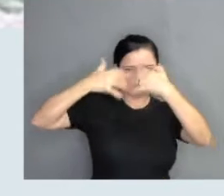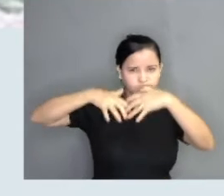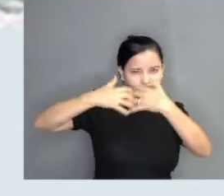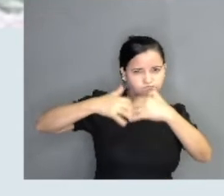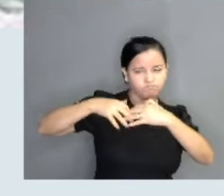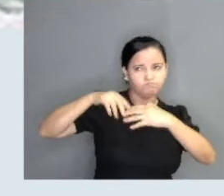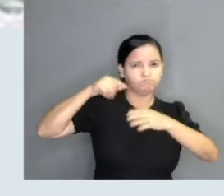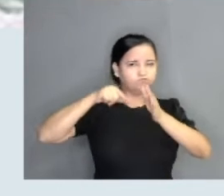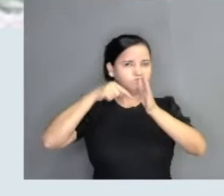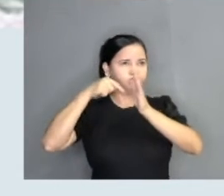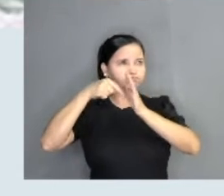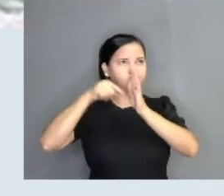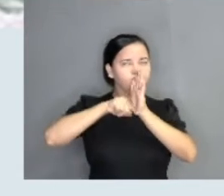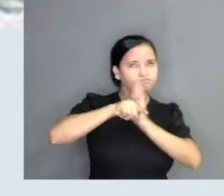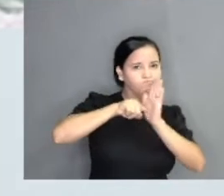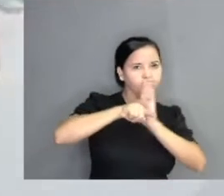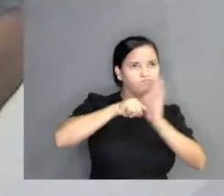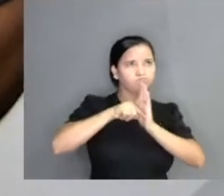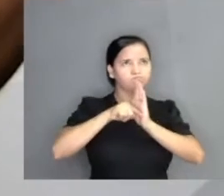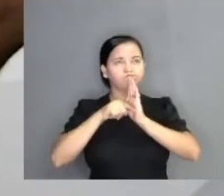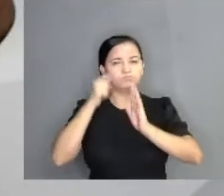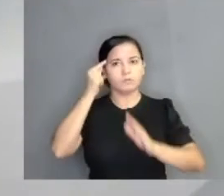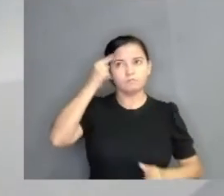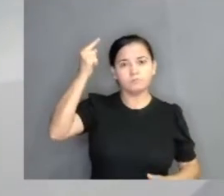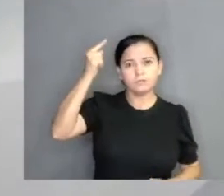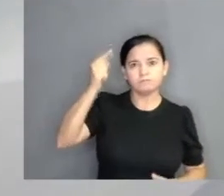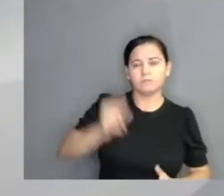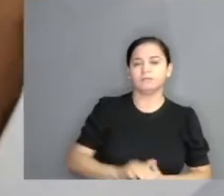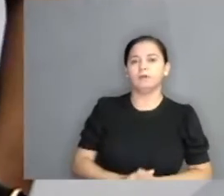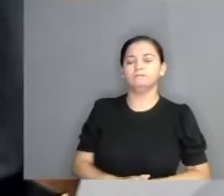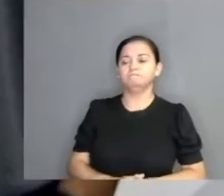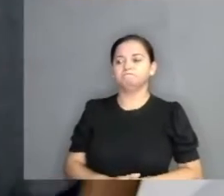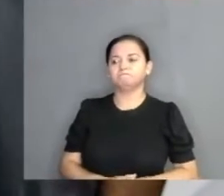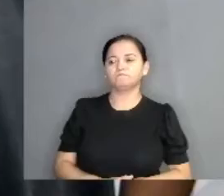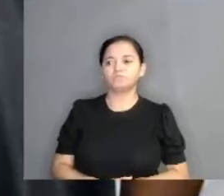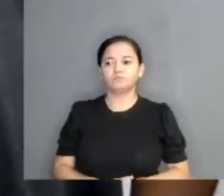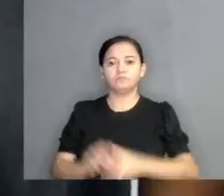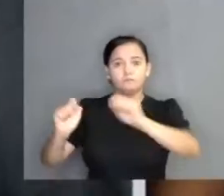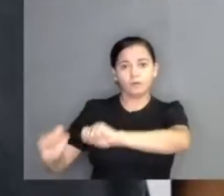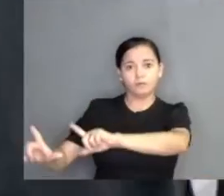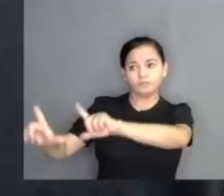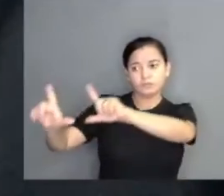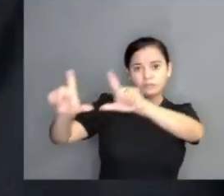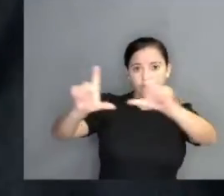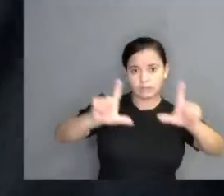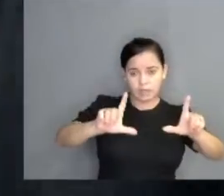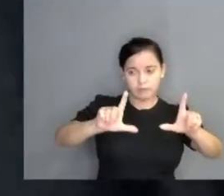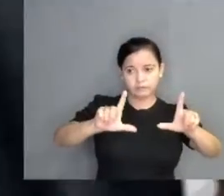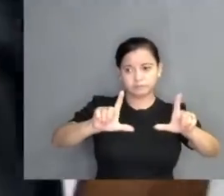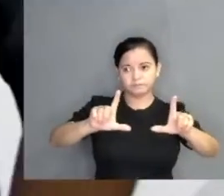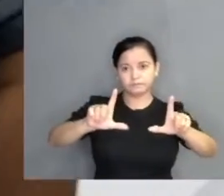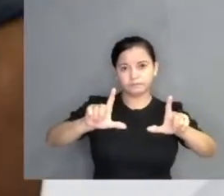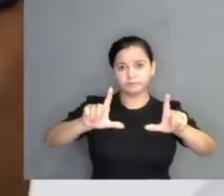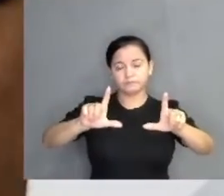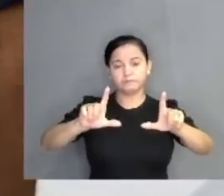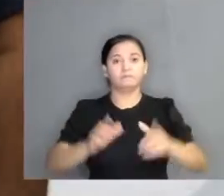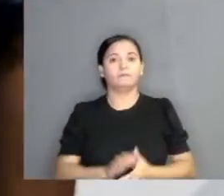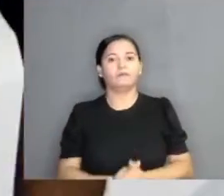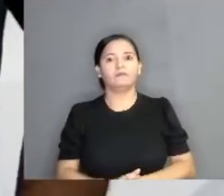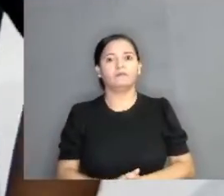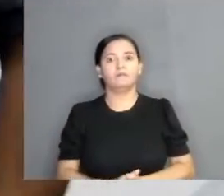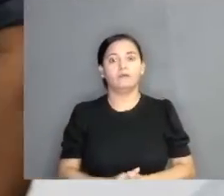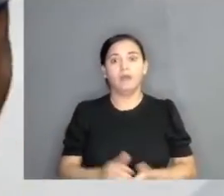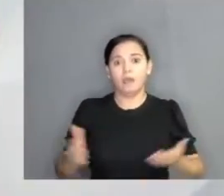questionadora. Ok, vamos ver o slide agora. Vocês puderam perceber então que a Idade Moderna